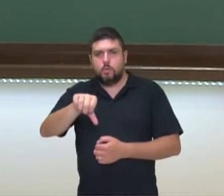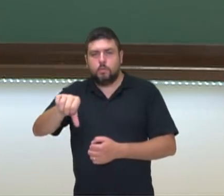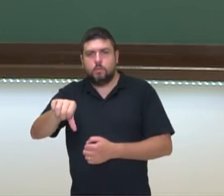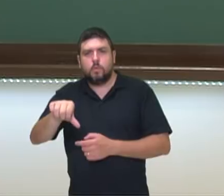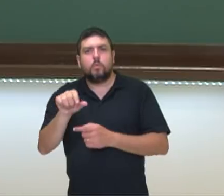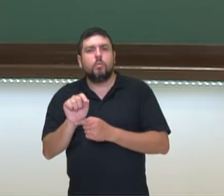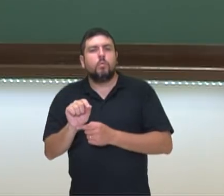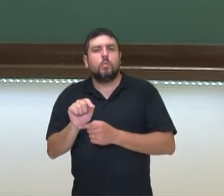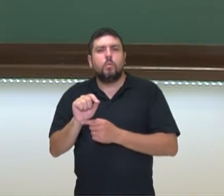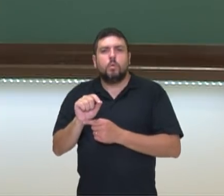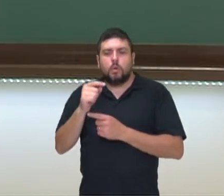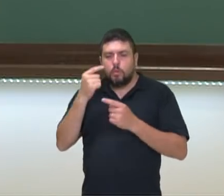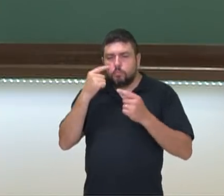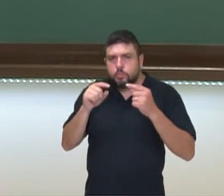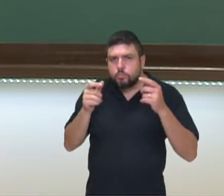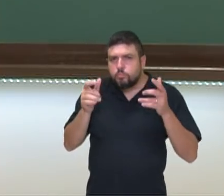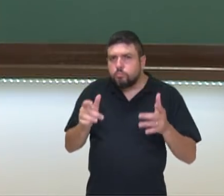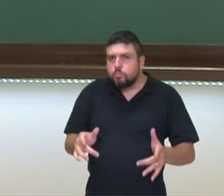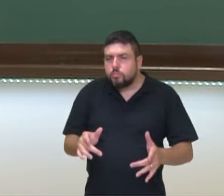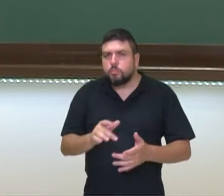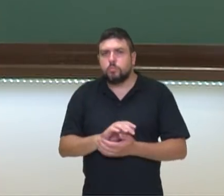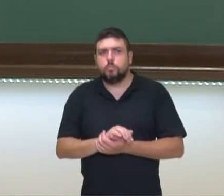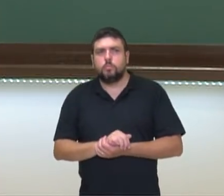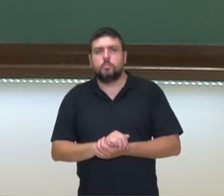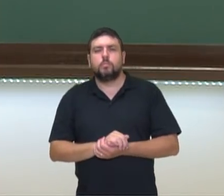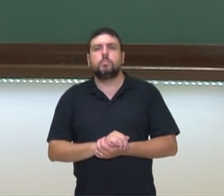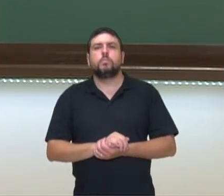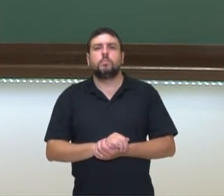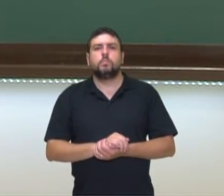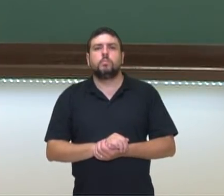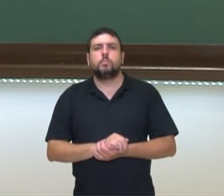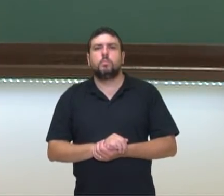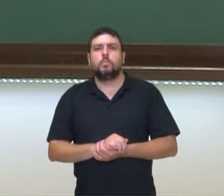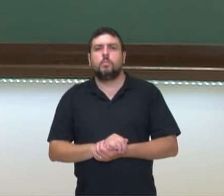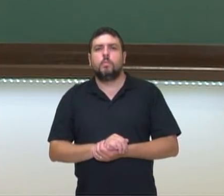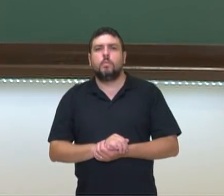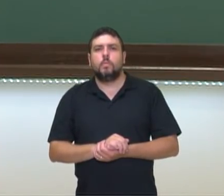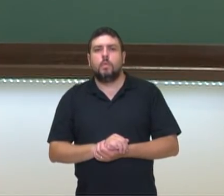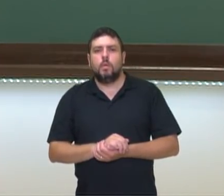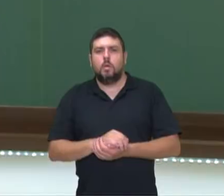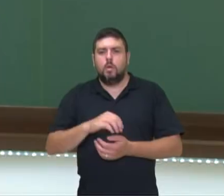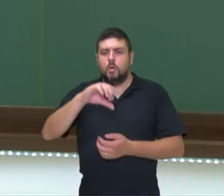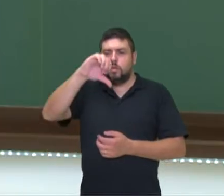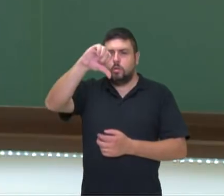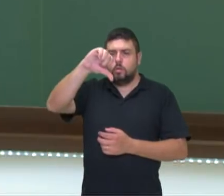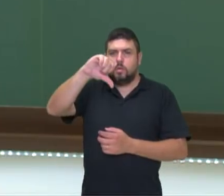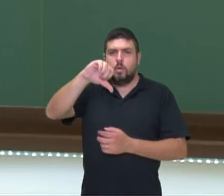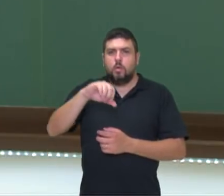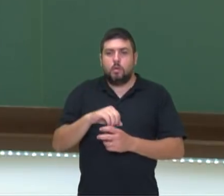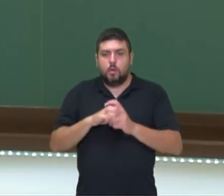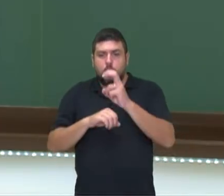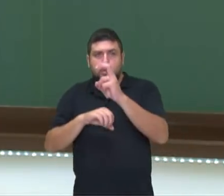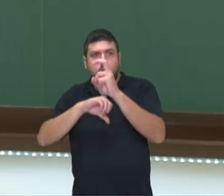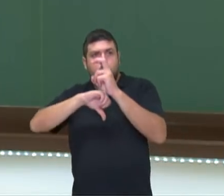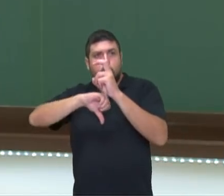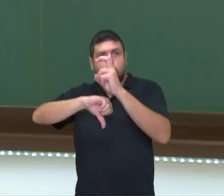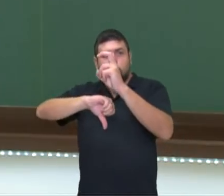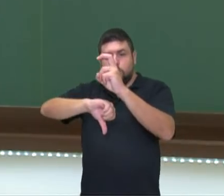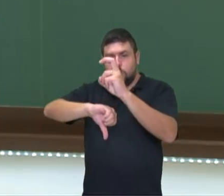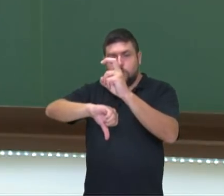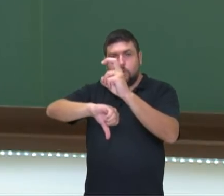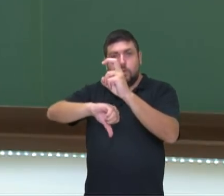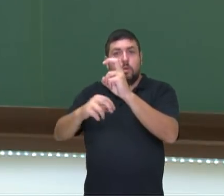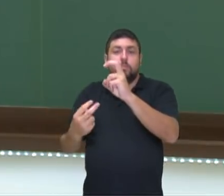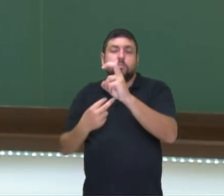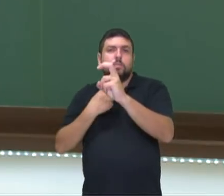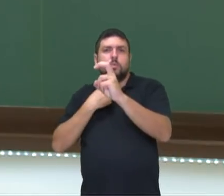que eu quero descobrir. Vamos fazer essa subtração? Tem como eu tirar 9 de 5? Não tem como eu tirar 9 de 5. Então,